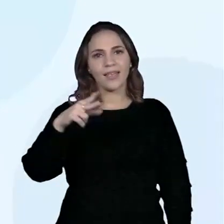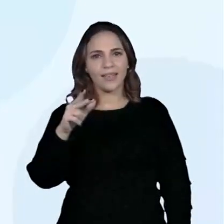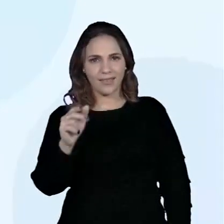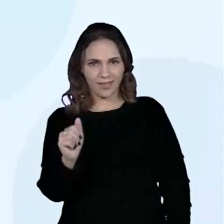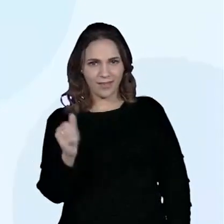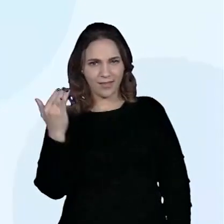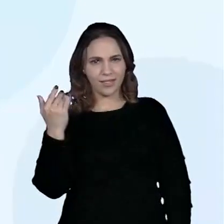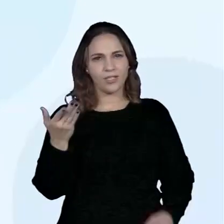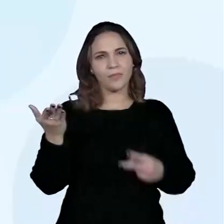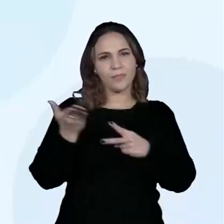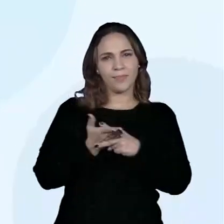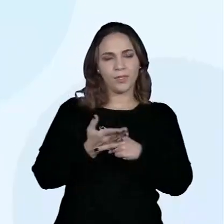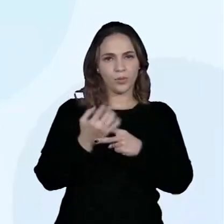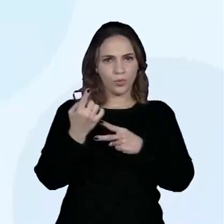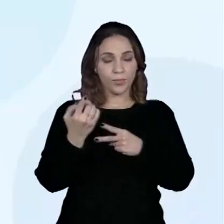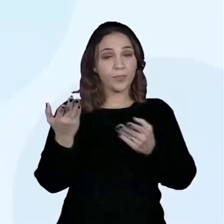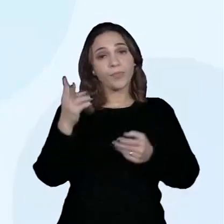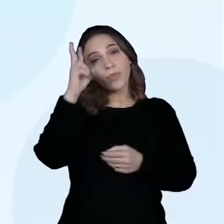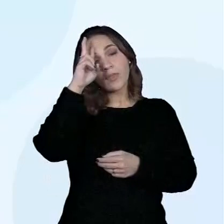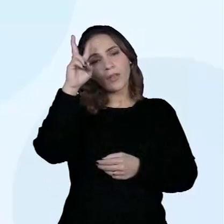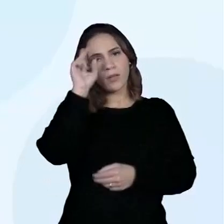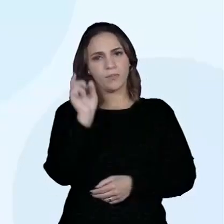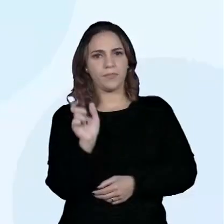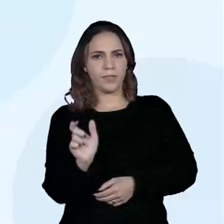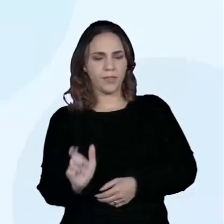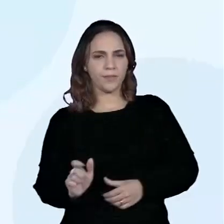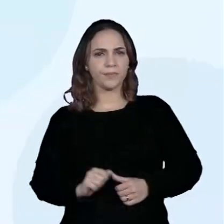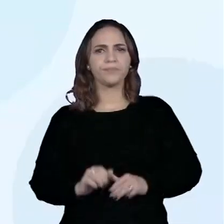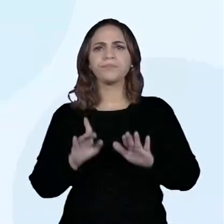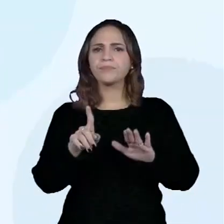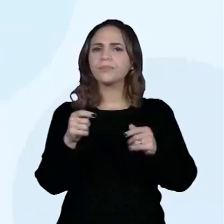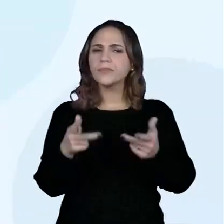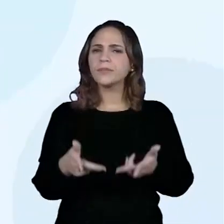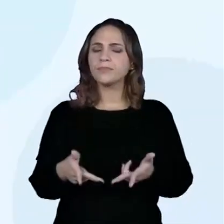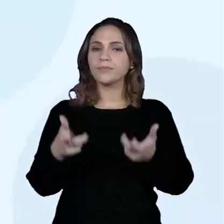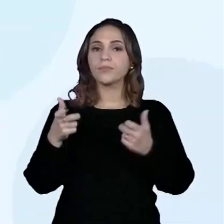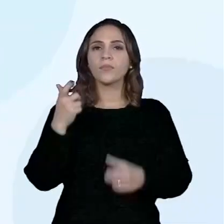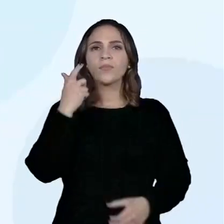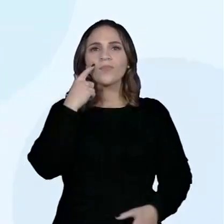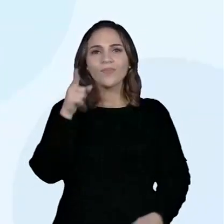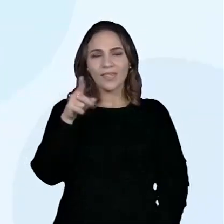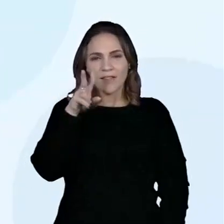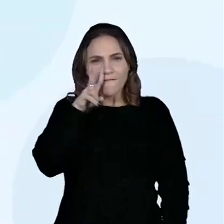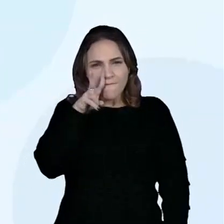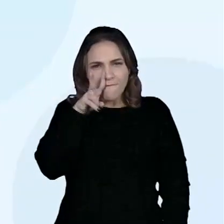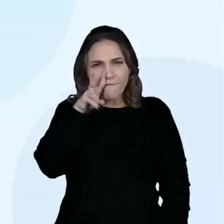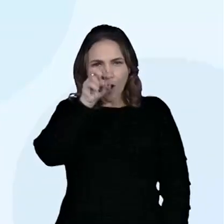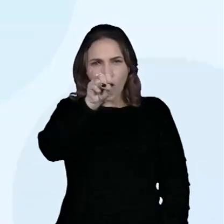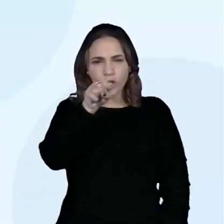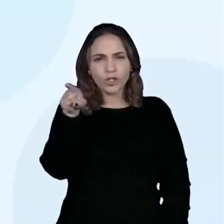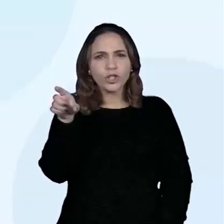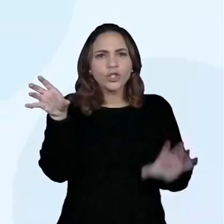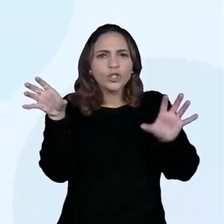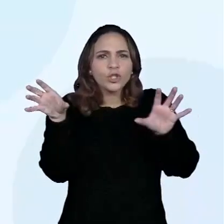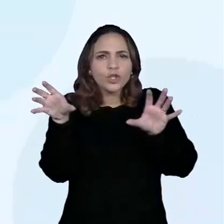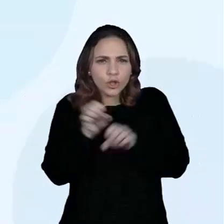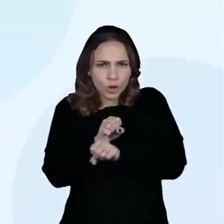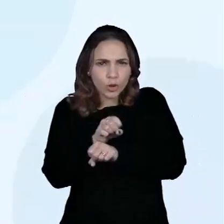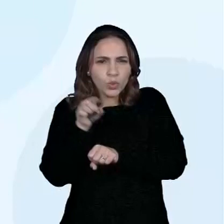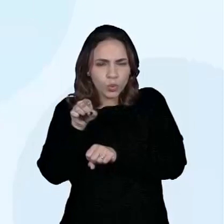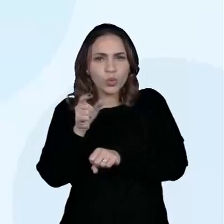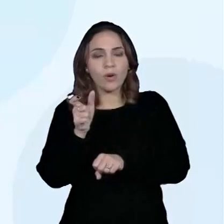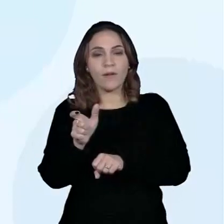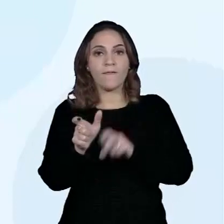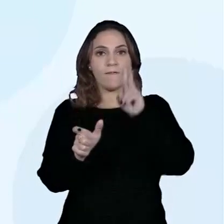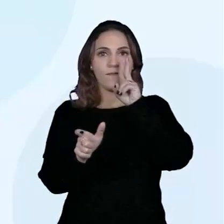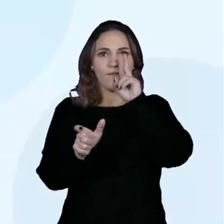vamos recordar essas palavras. Percebam o que? A sílaba que está em destaque, nós chamamos de sílaba